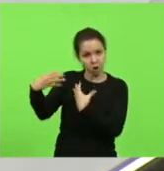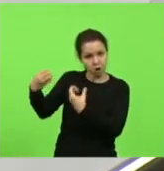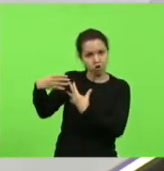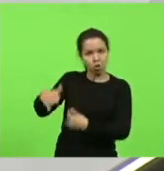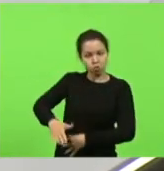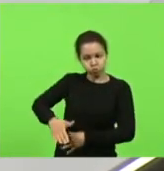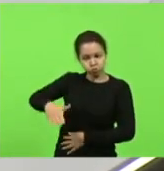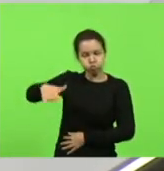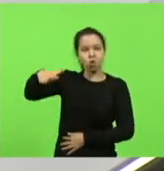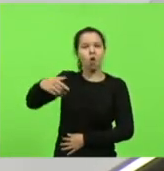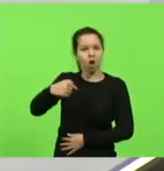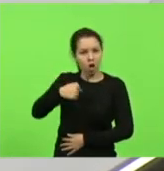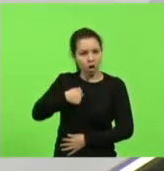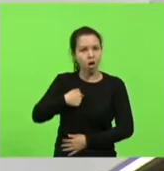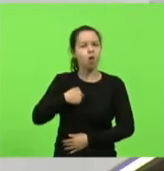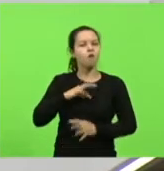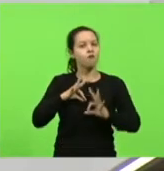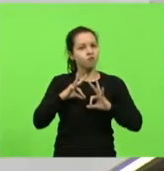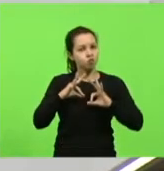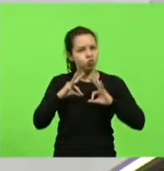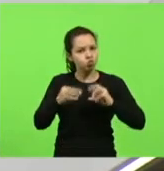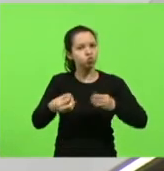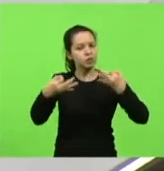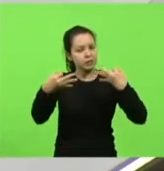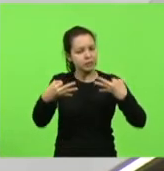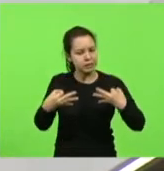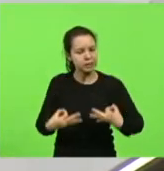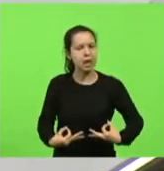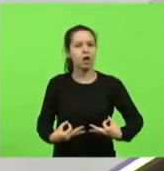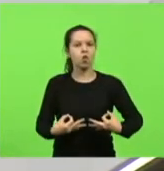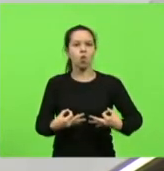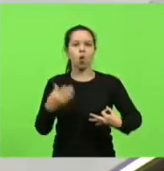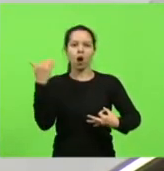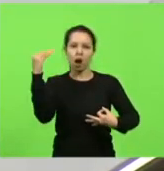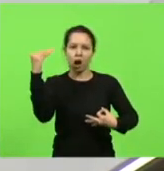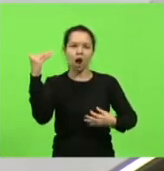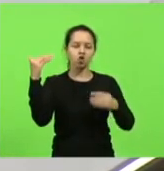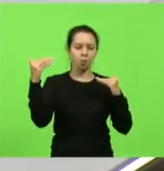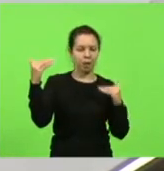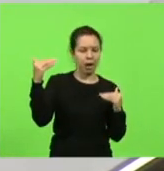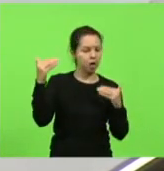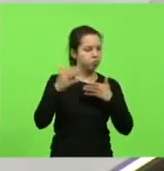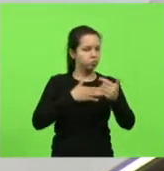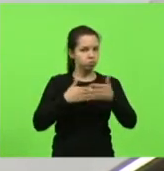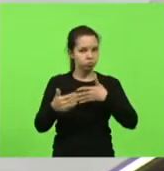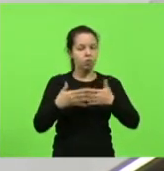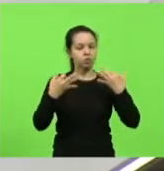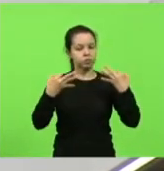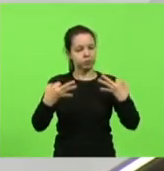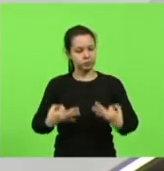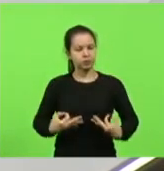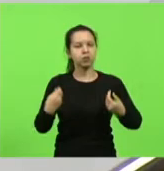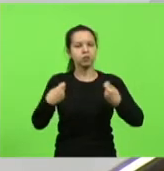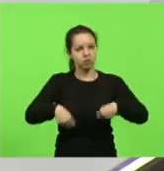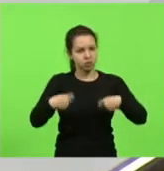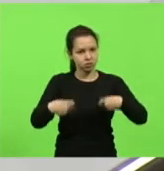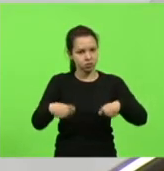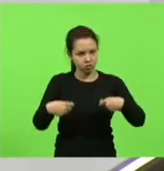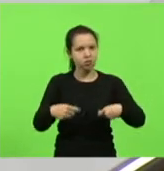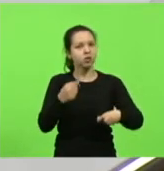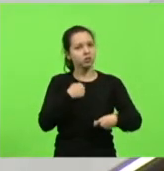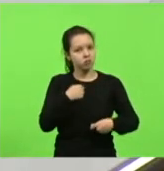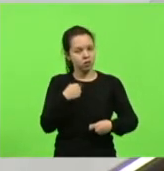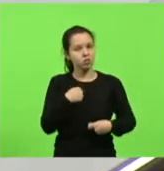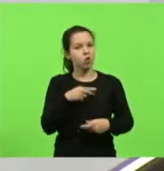tudo certo, tudo certo. Grande ou pequeno, você deve agir corretamente. E é assim que eu ajo. E por isso, eu